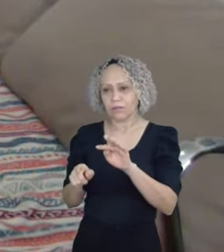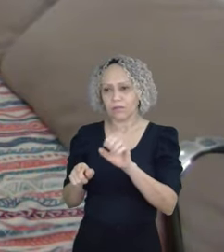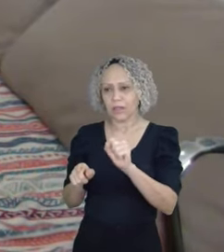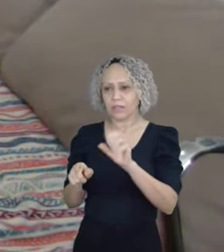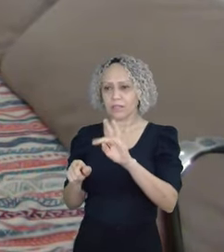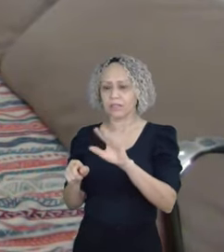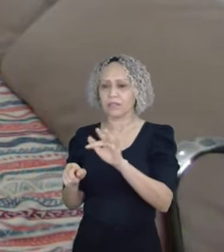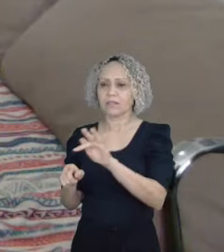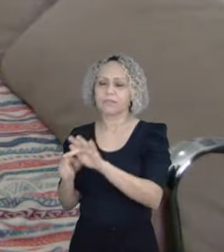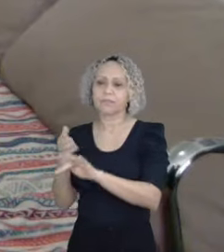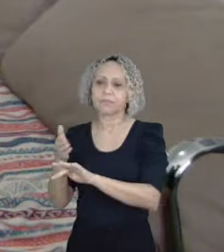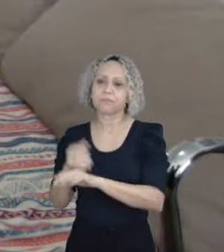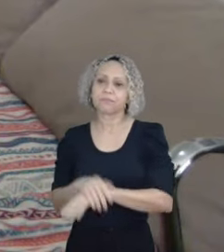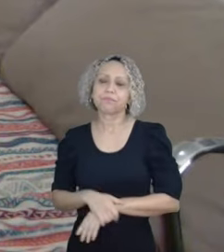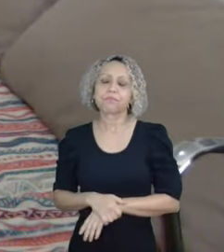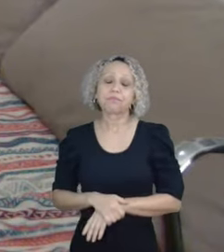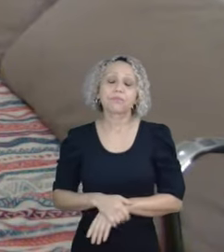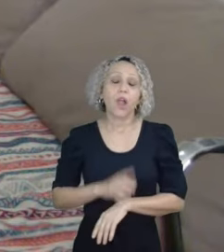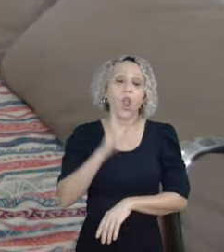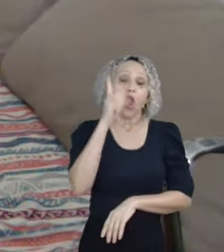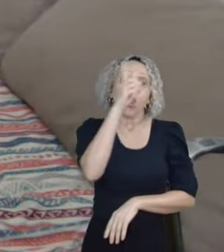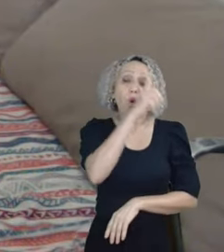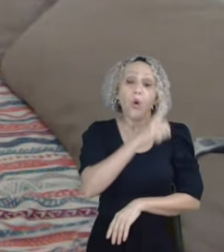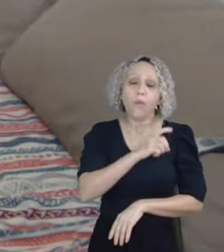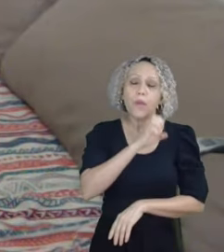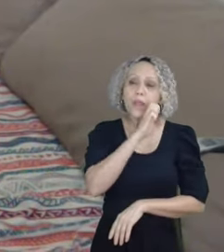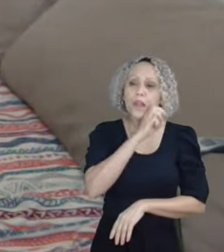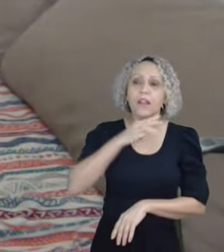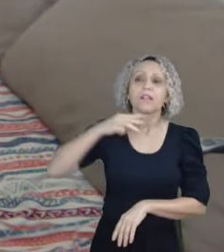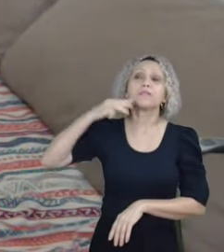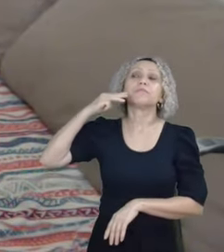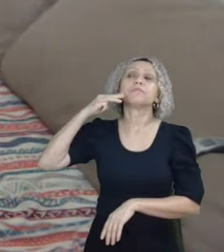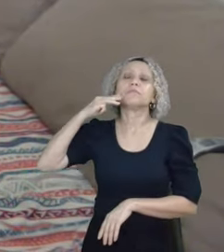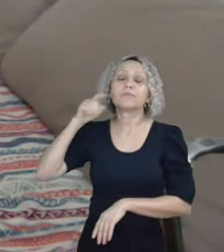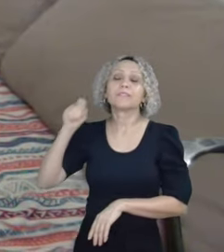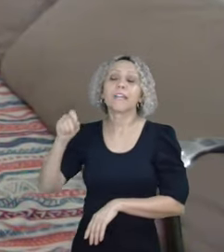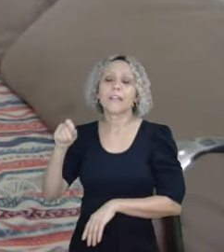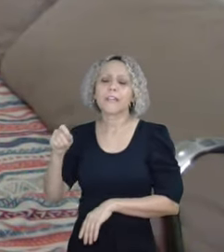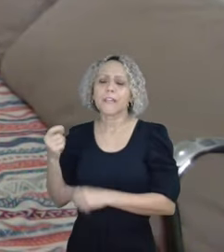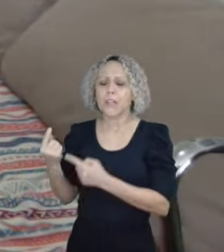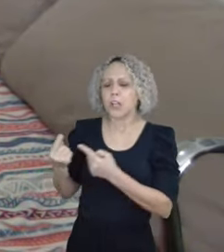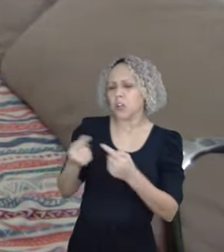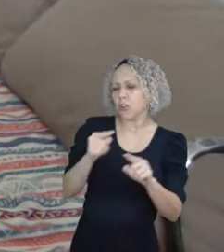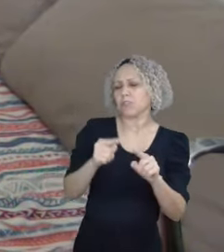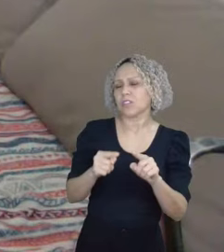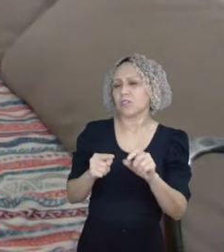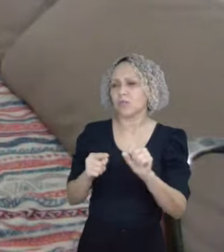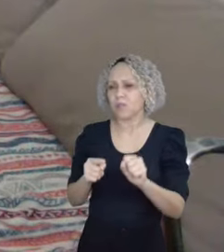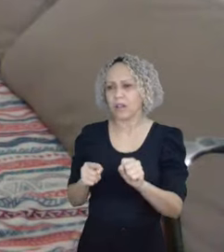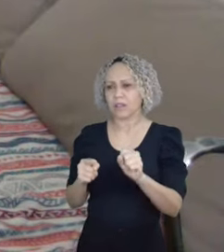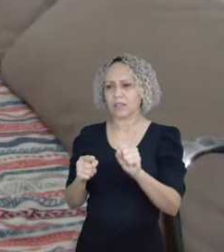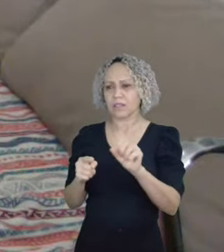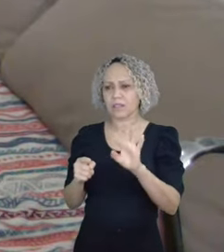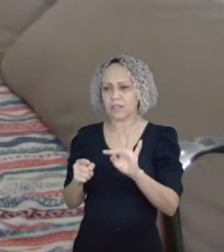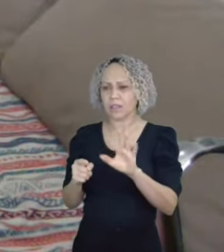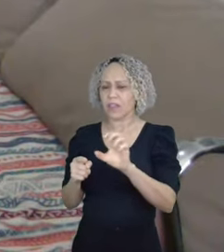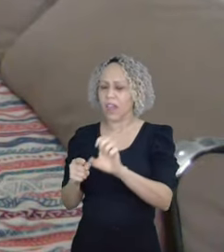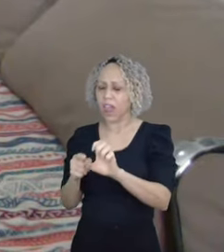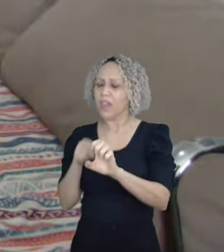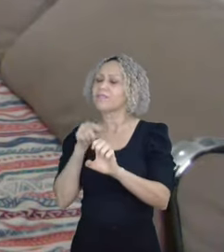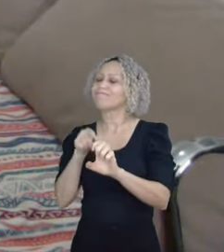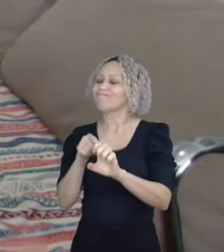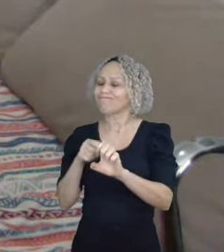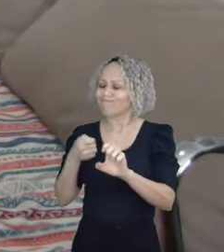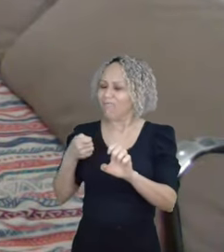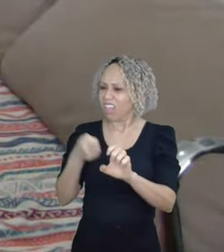domingo, após a primeira incursão de Elon Musk contra o STF, o PT também publicou uma nota denunciando ali o caráter